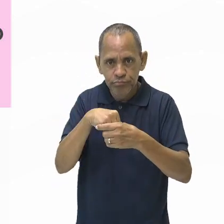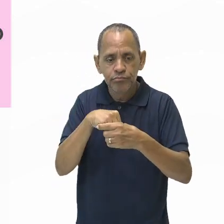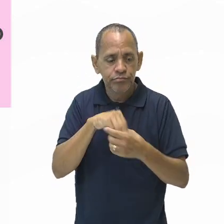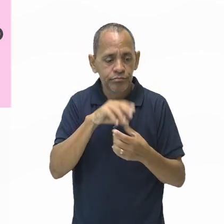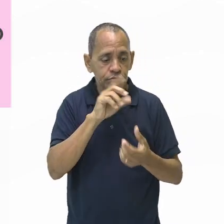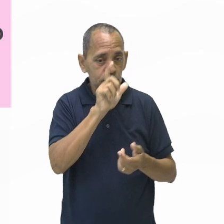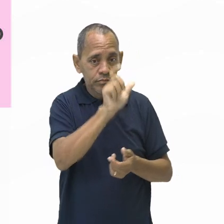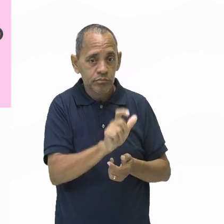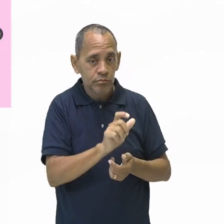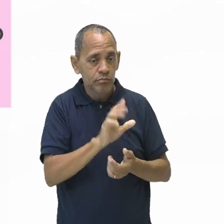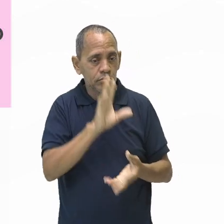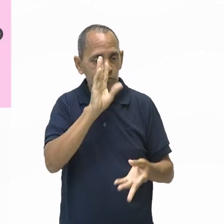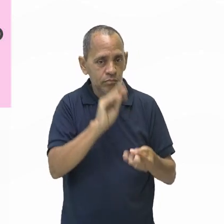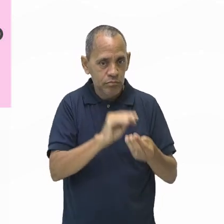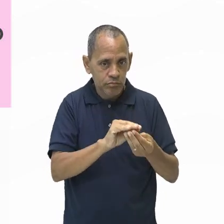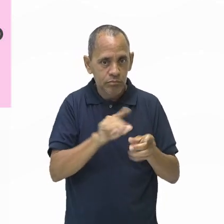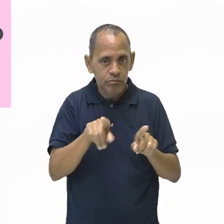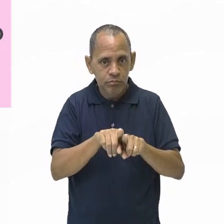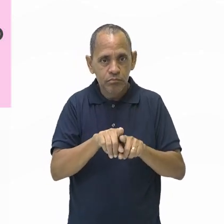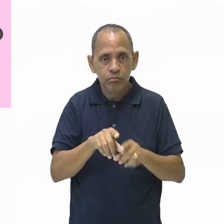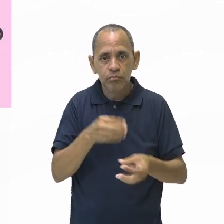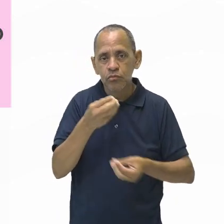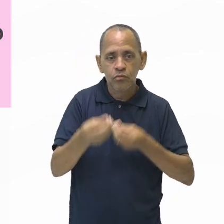quê? Recontar, né? Eu vou